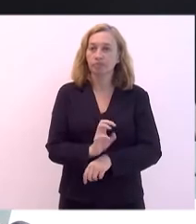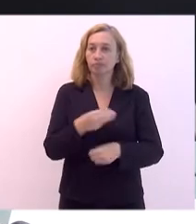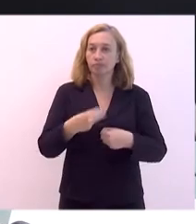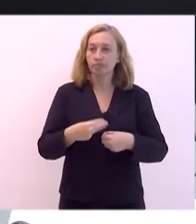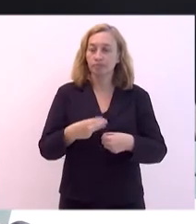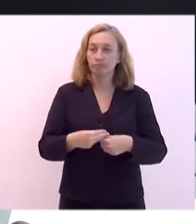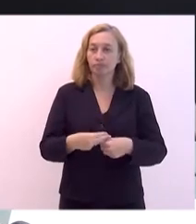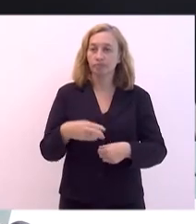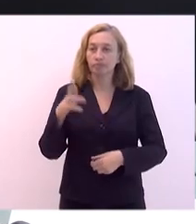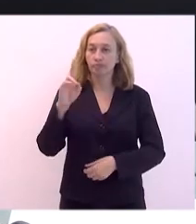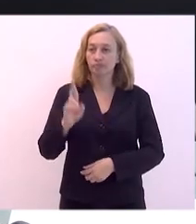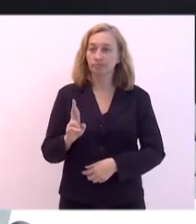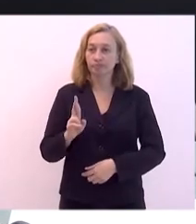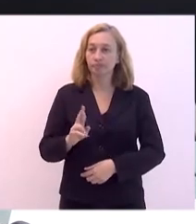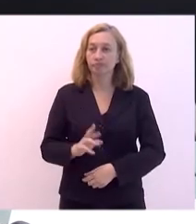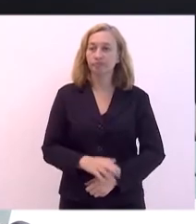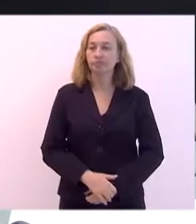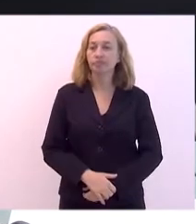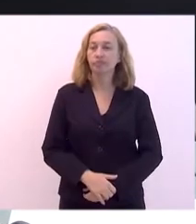Resende.